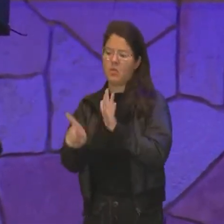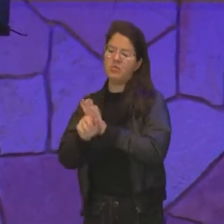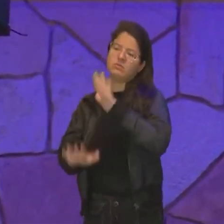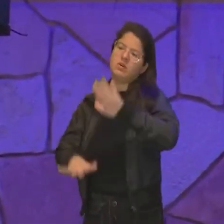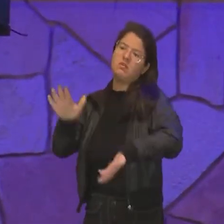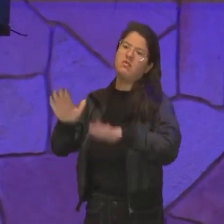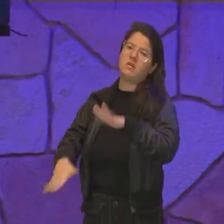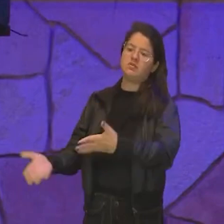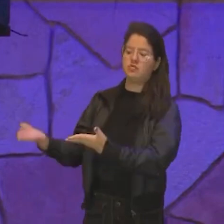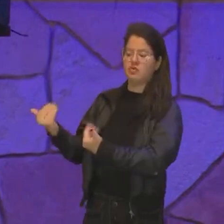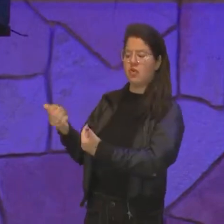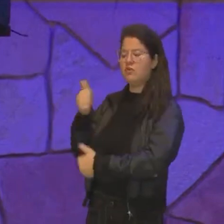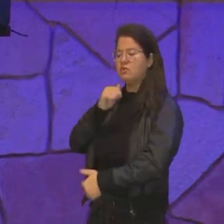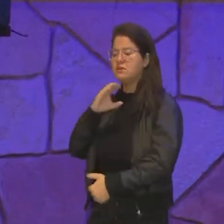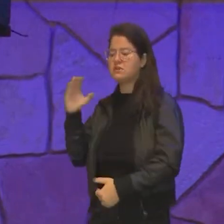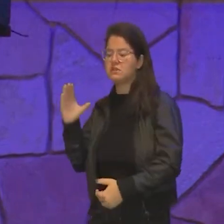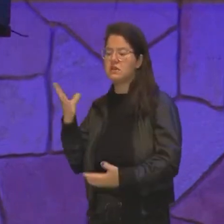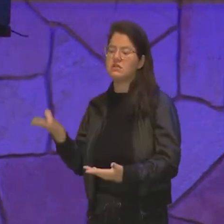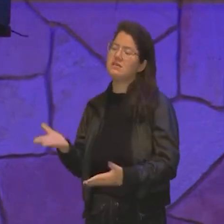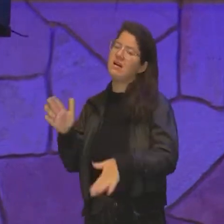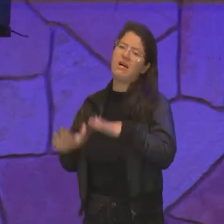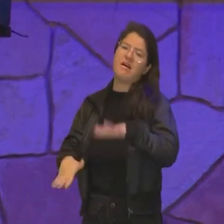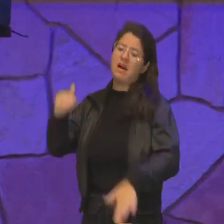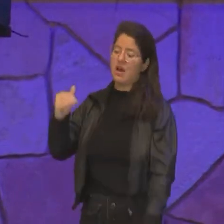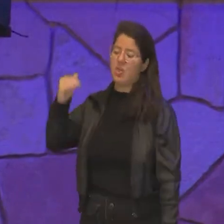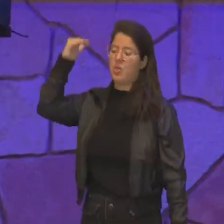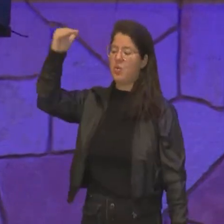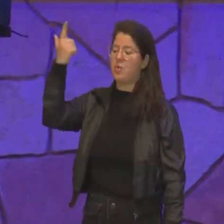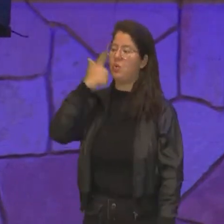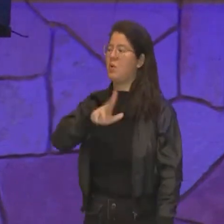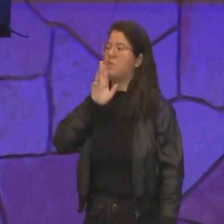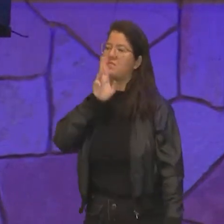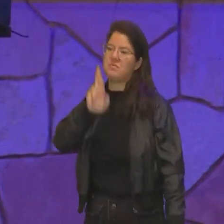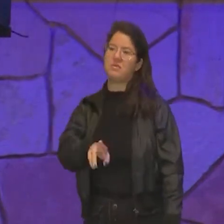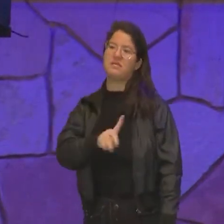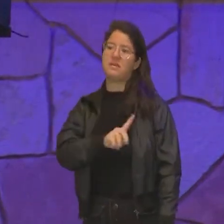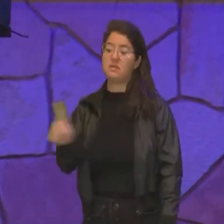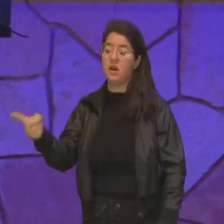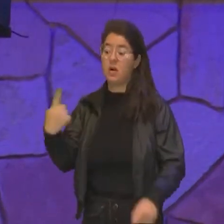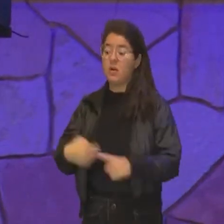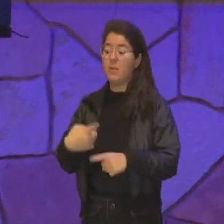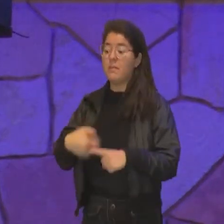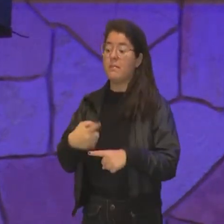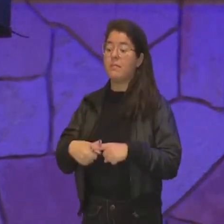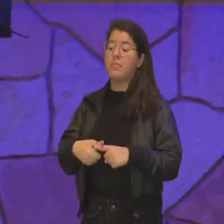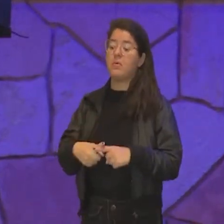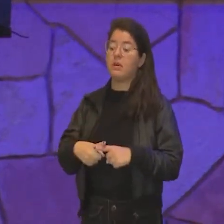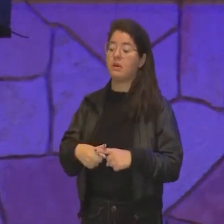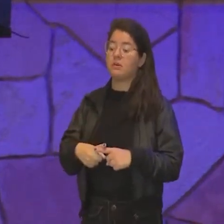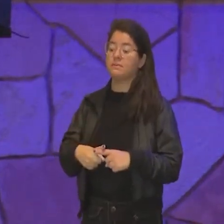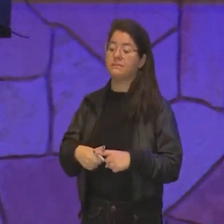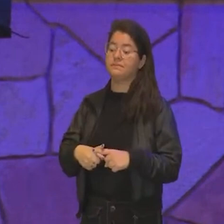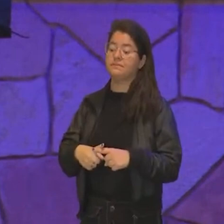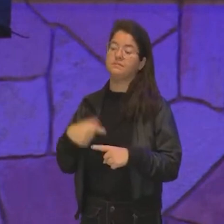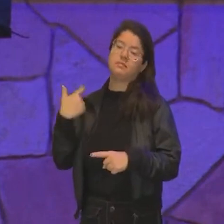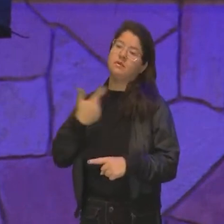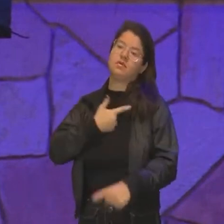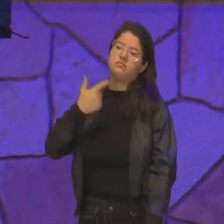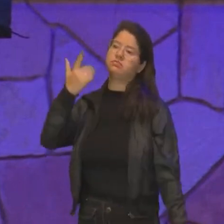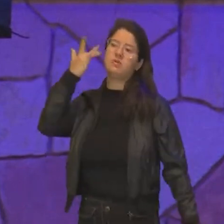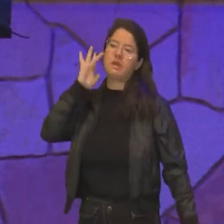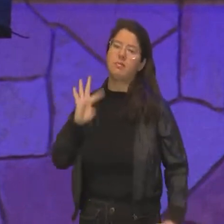façam, que às vezes nem os adultos conseguem responder, porque nós não reunimos todo o conhecimento